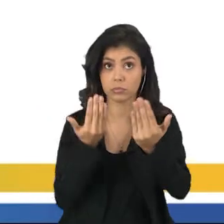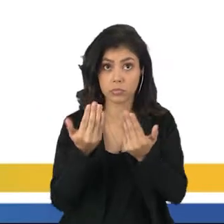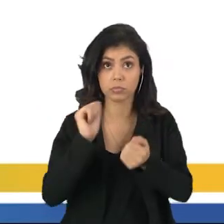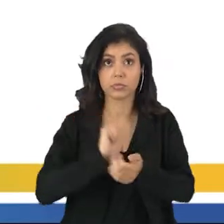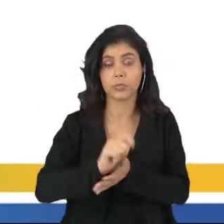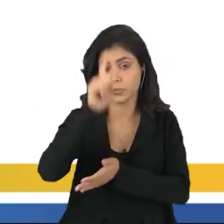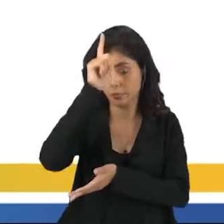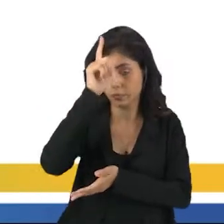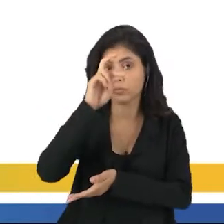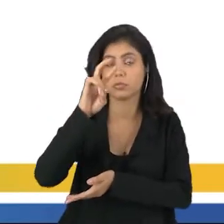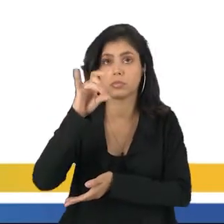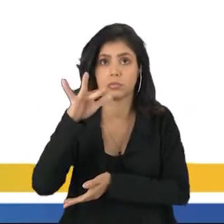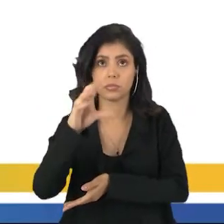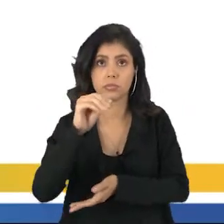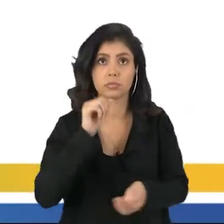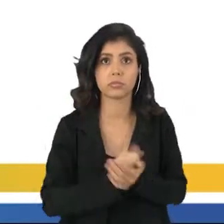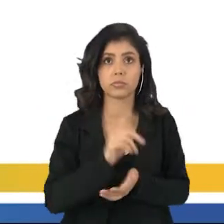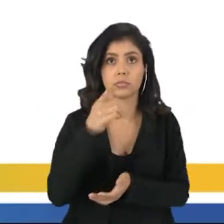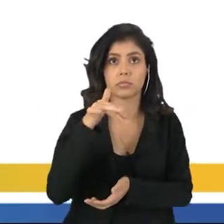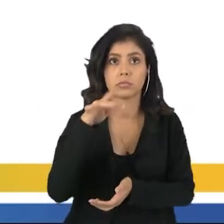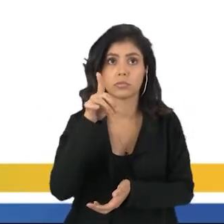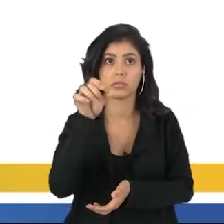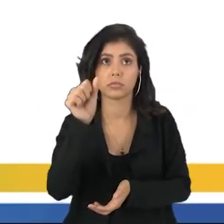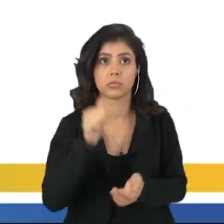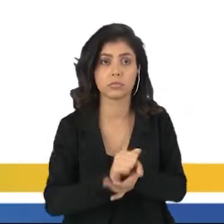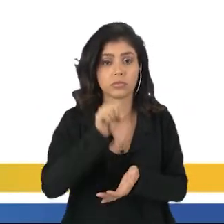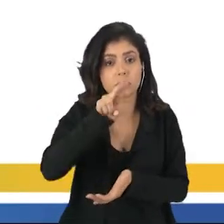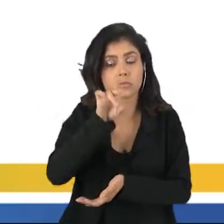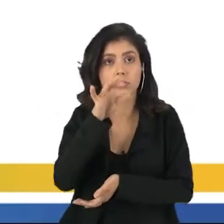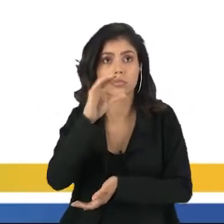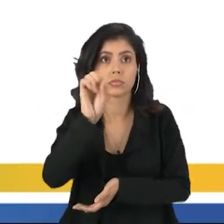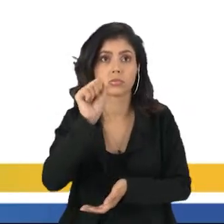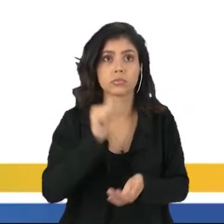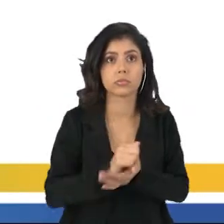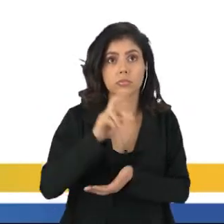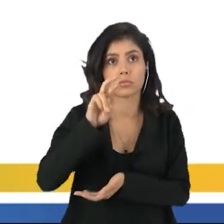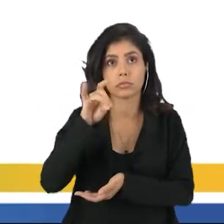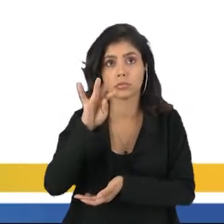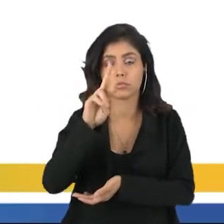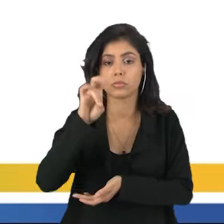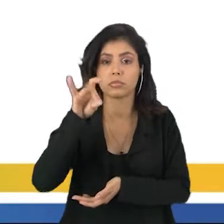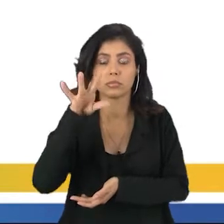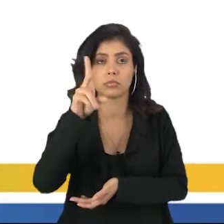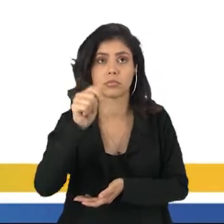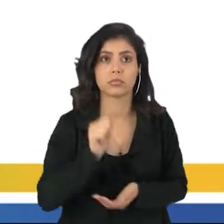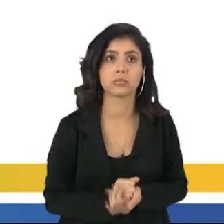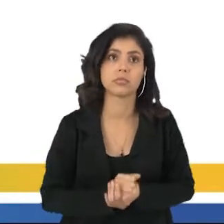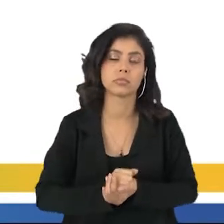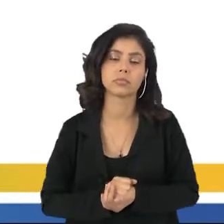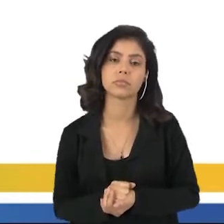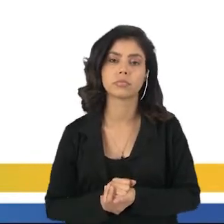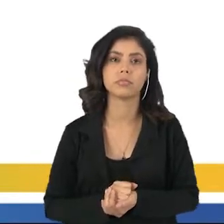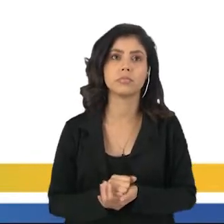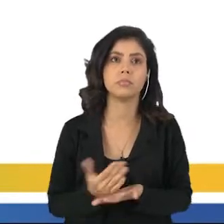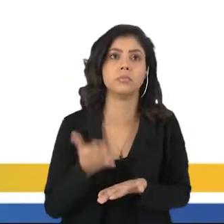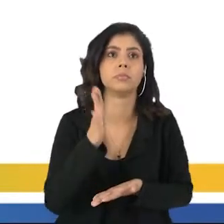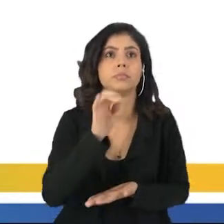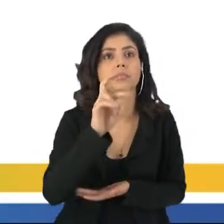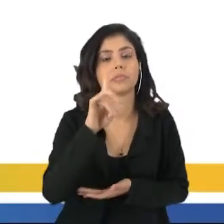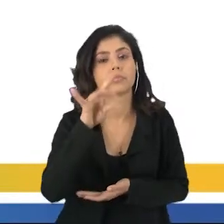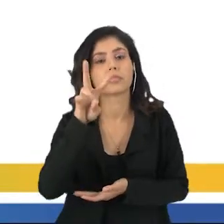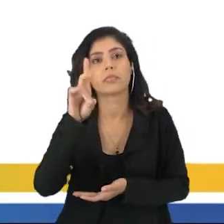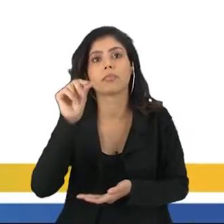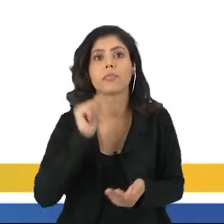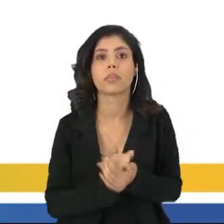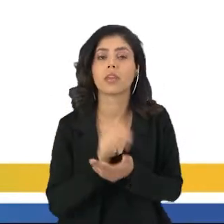estão os alemães, austríacos, holandeses, suecos, noruegueses e britânicos. Já os